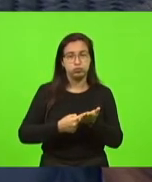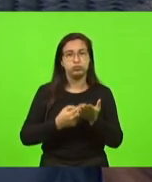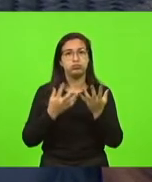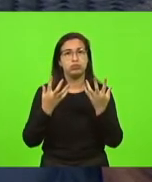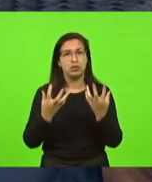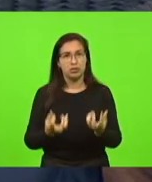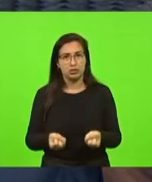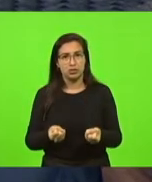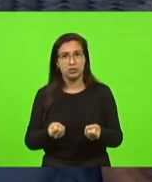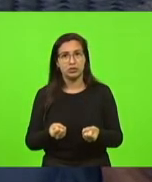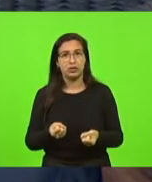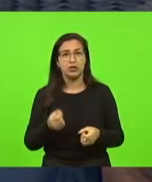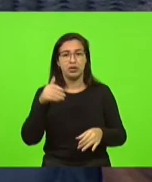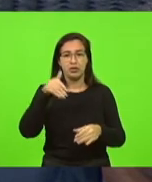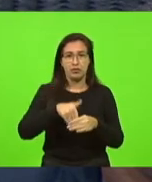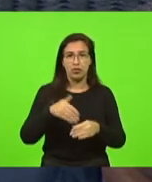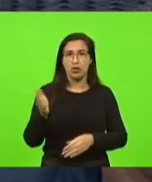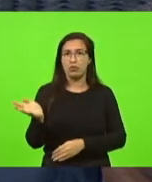em celeridade.